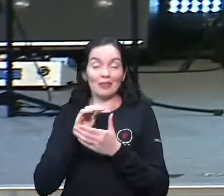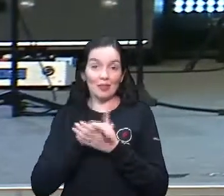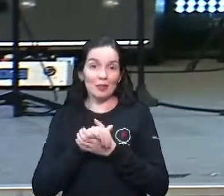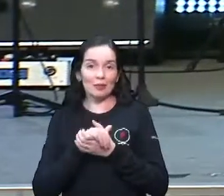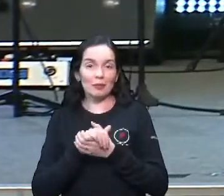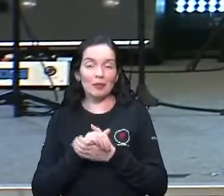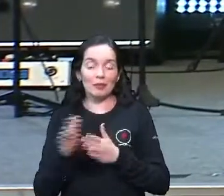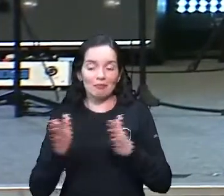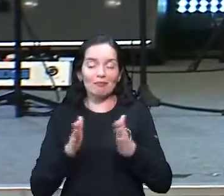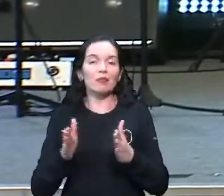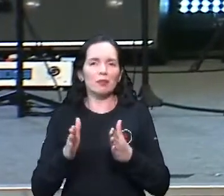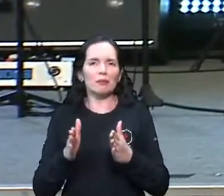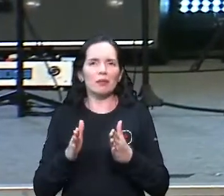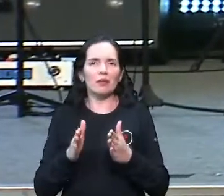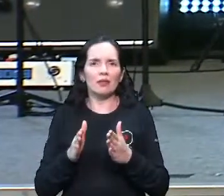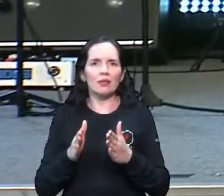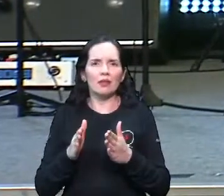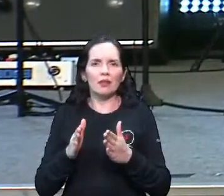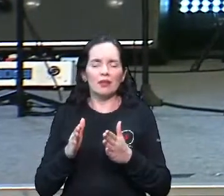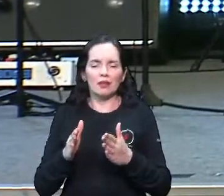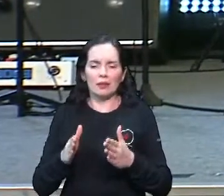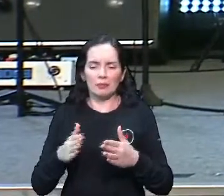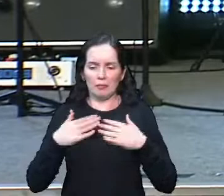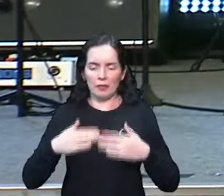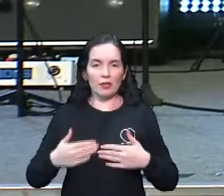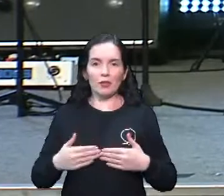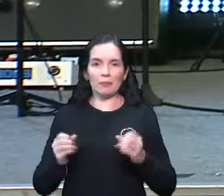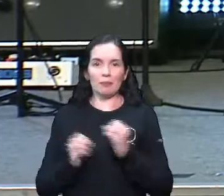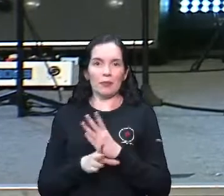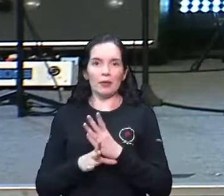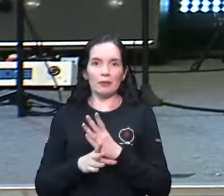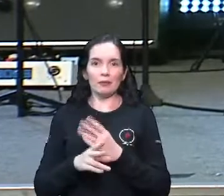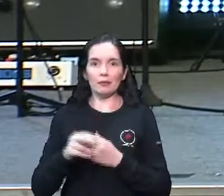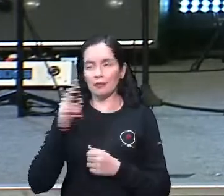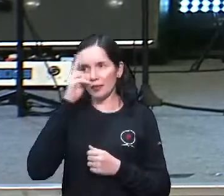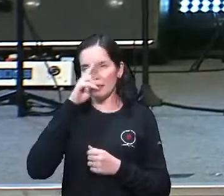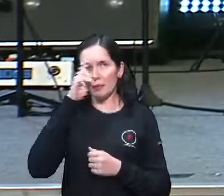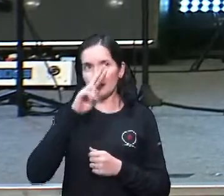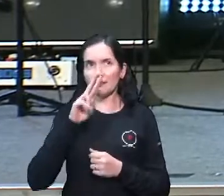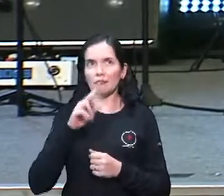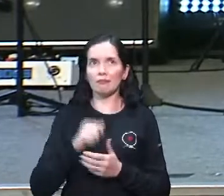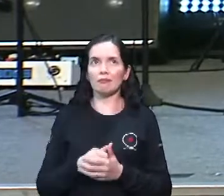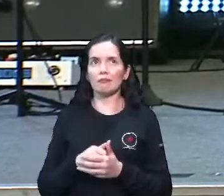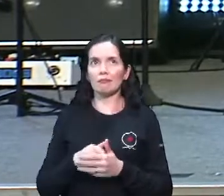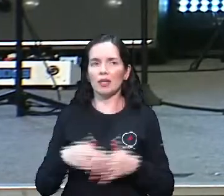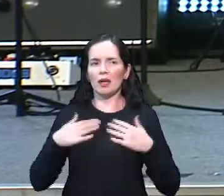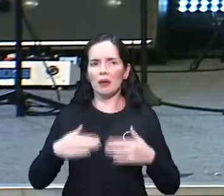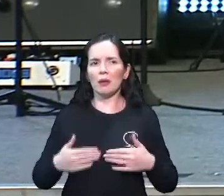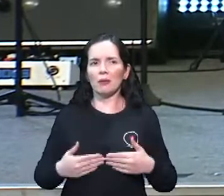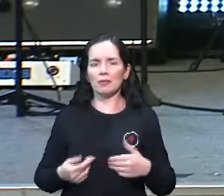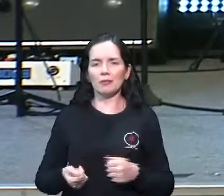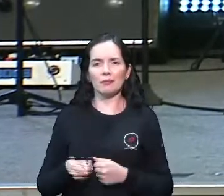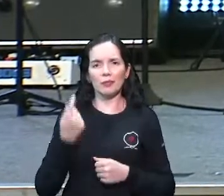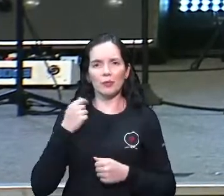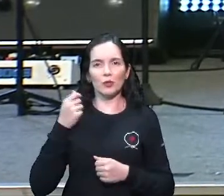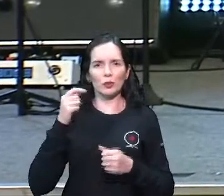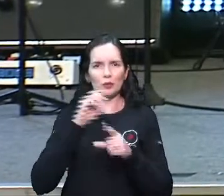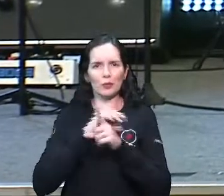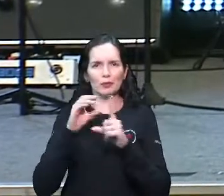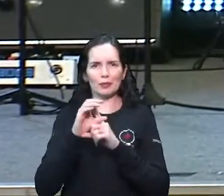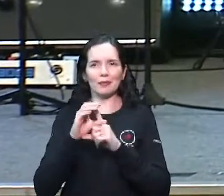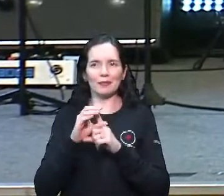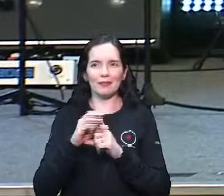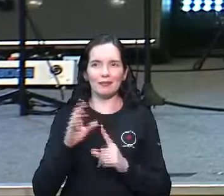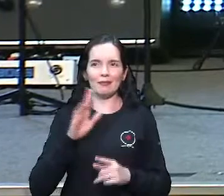vida, que era simples a Raquel se arrumar, é só lembrar qual foi a saia que ela usou no último culto,